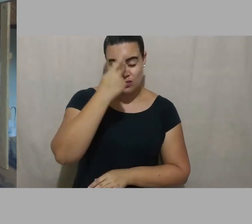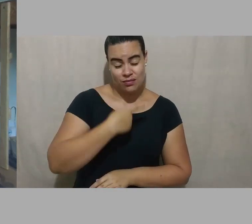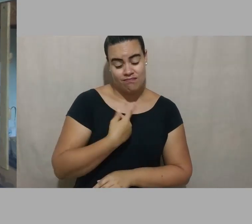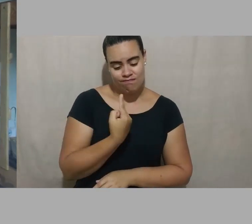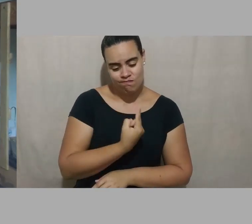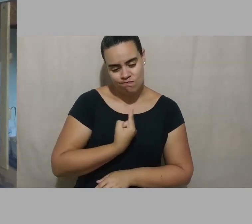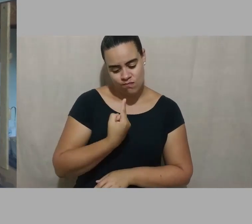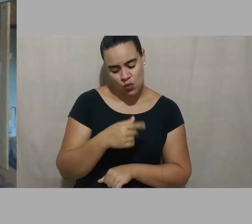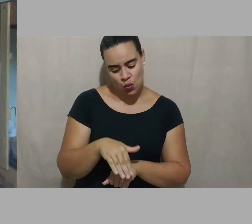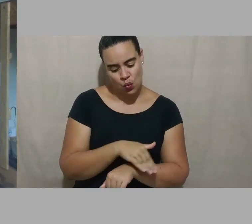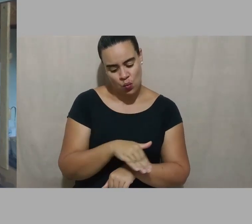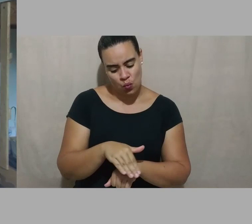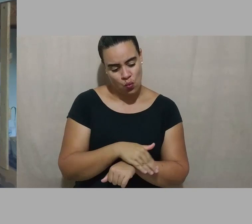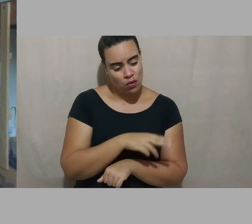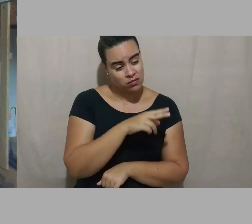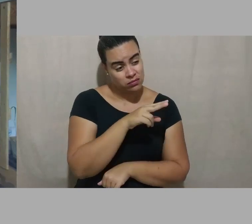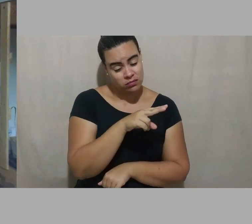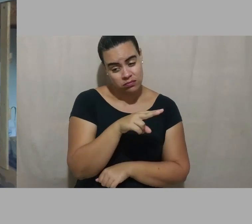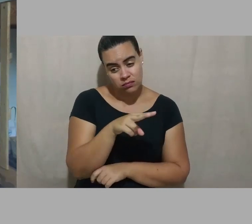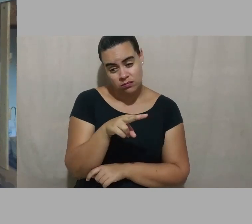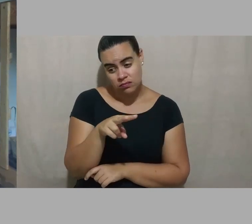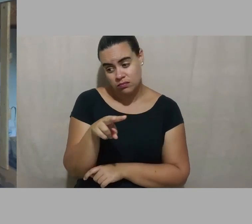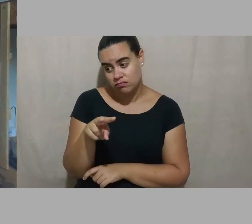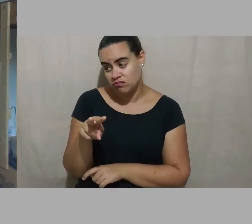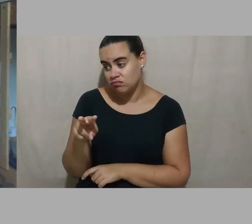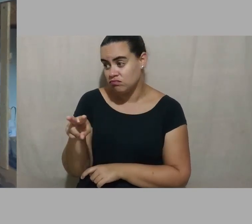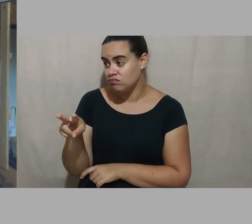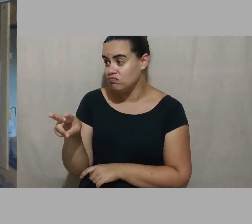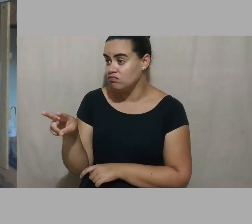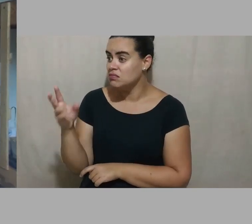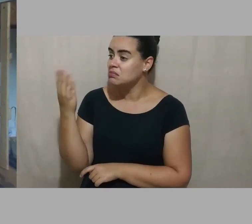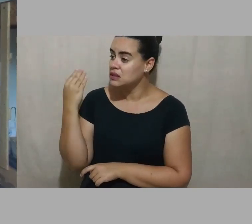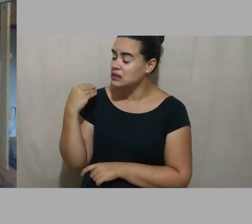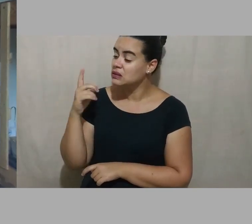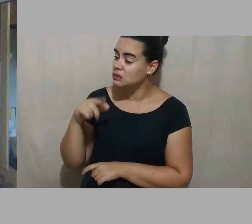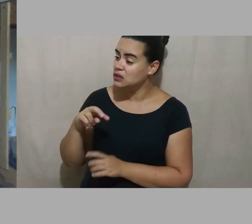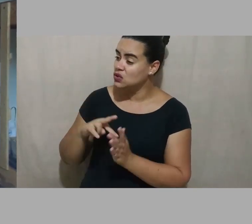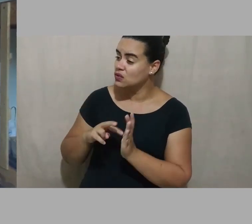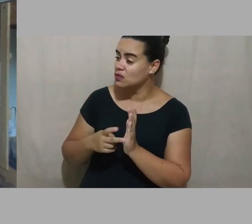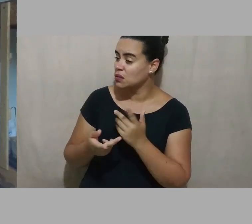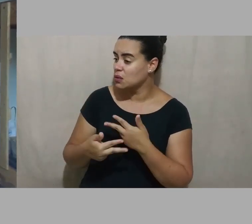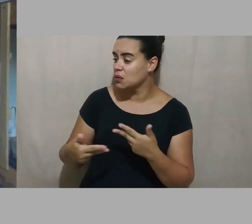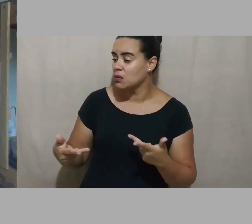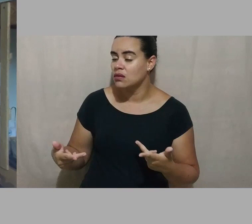Sozinha, no meio da rua, vendo apenas as linhas do que um dia foi alguma coisa.